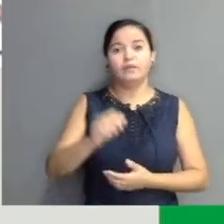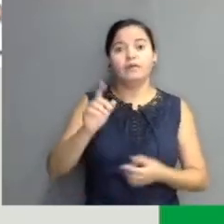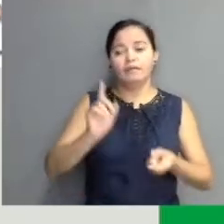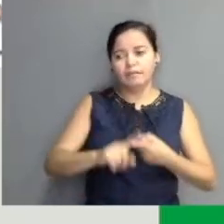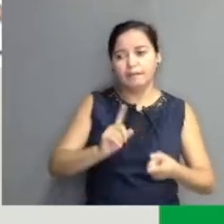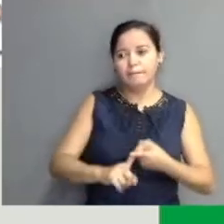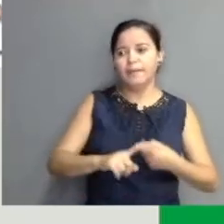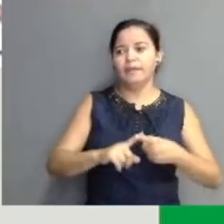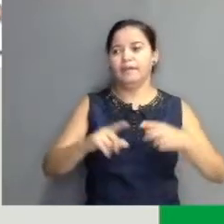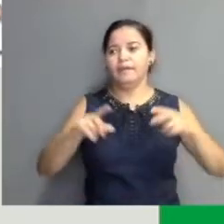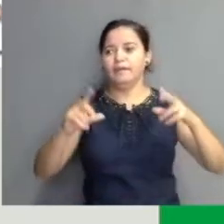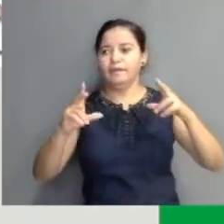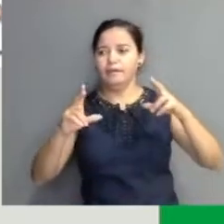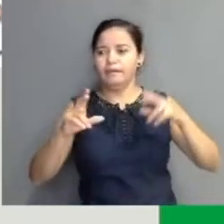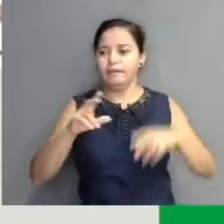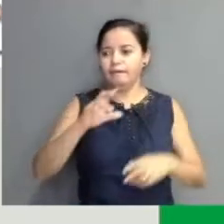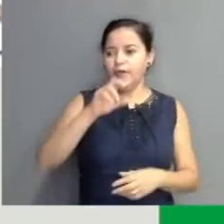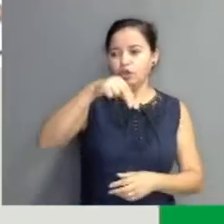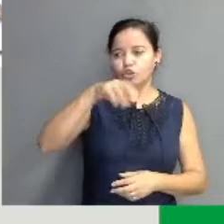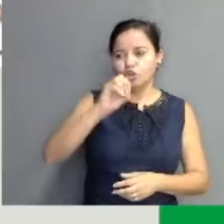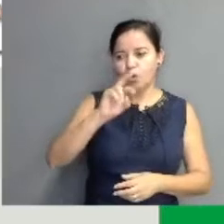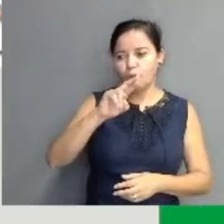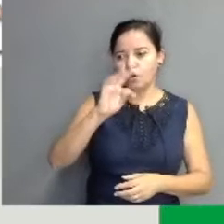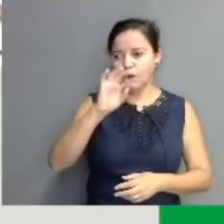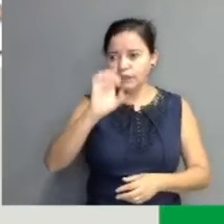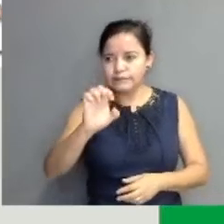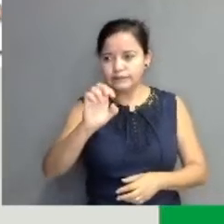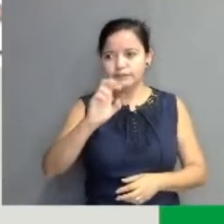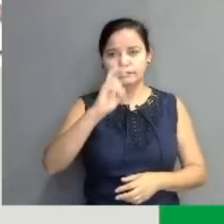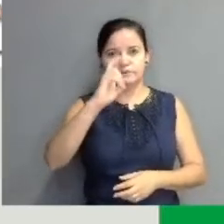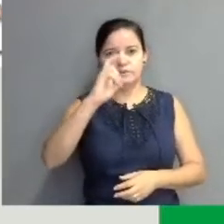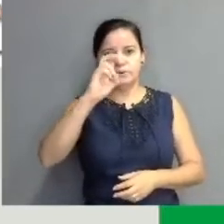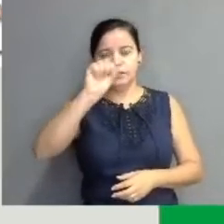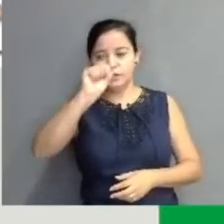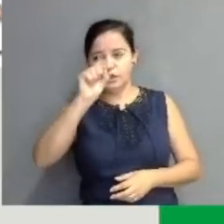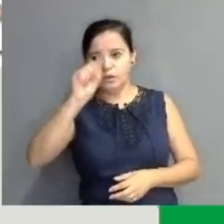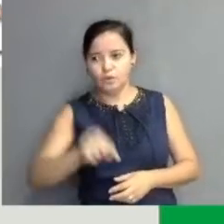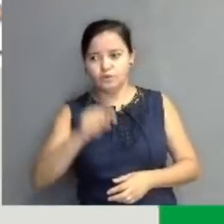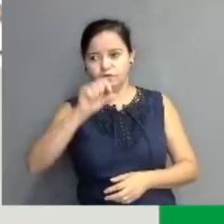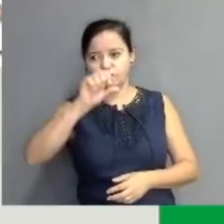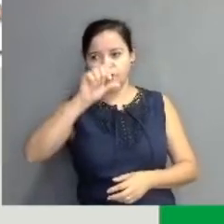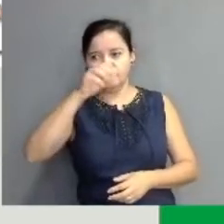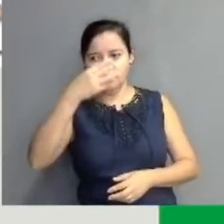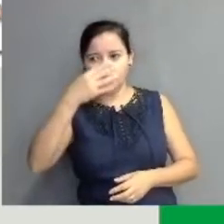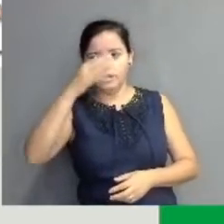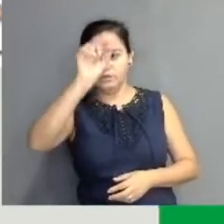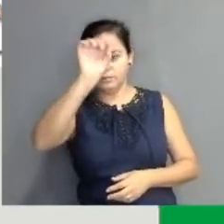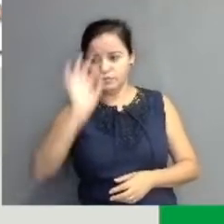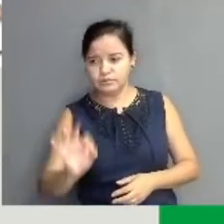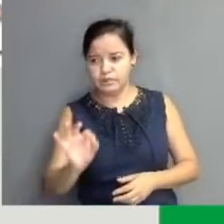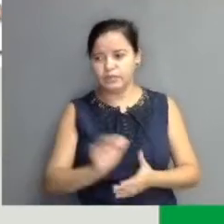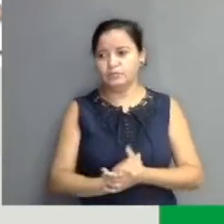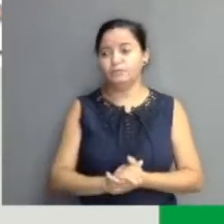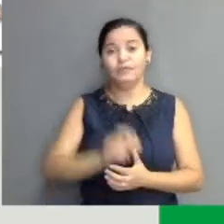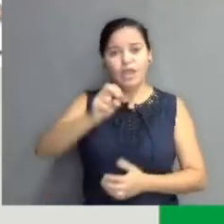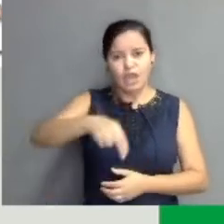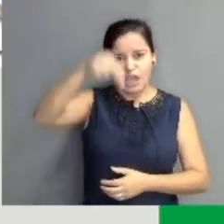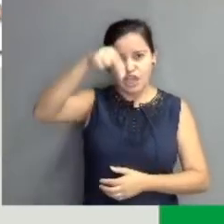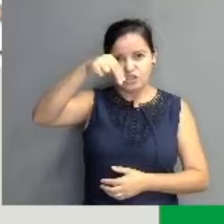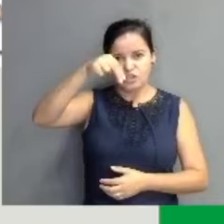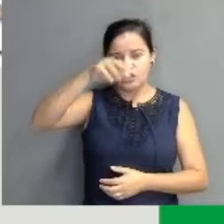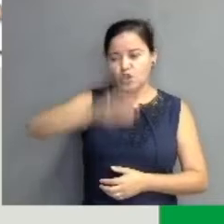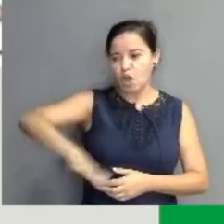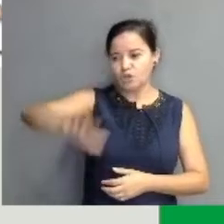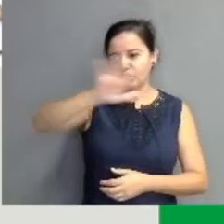para 49,6%. E lembrando que a gente está falando aqui de coleta seletiva, tá? Onde eu vou separar vidro, plástico, o que é